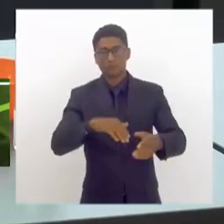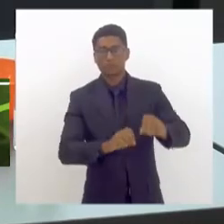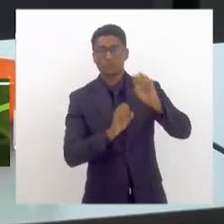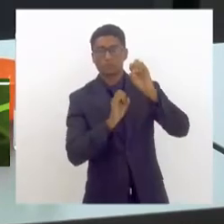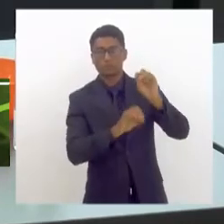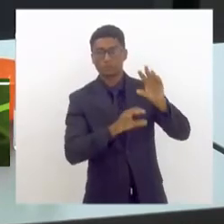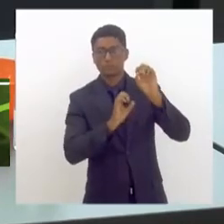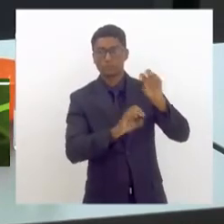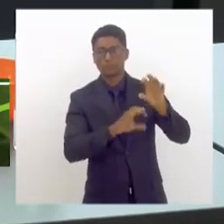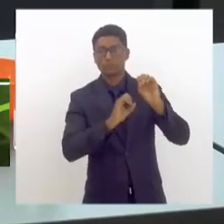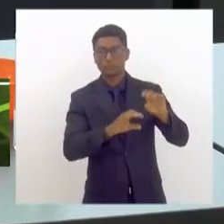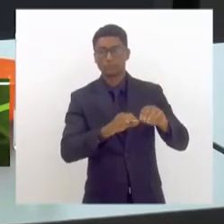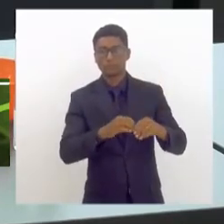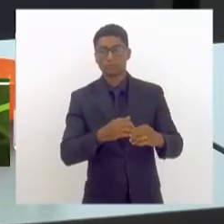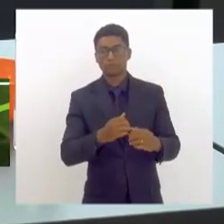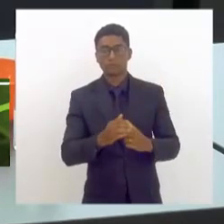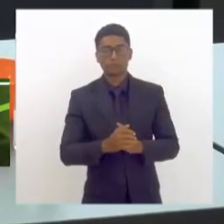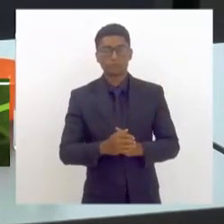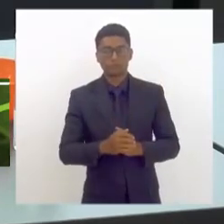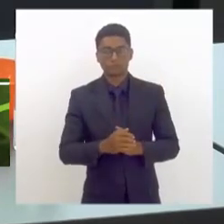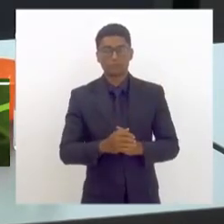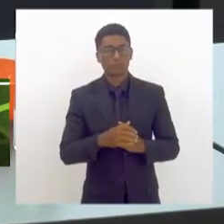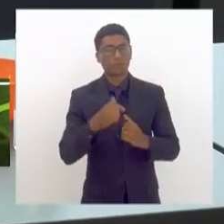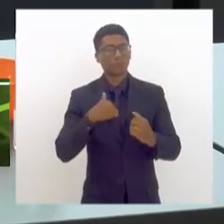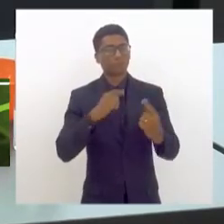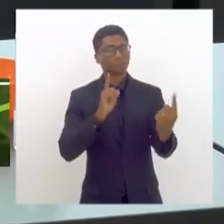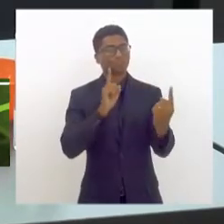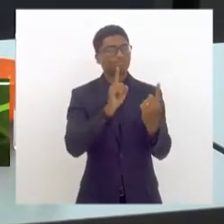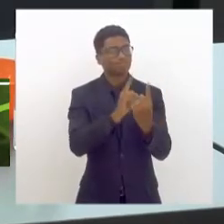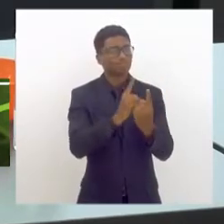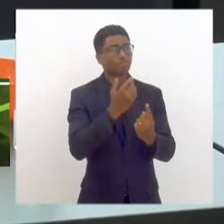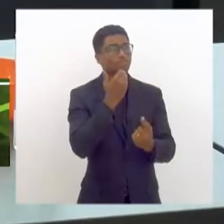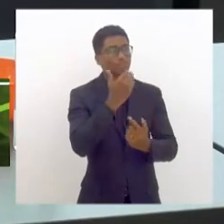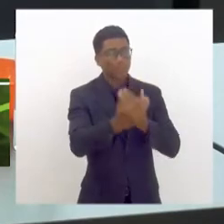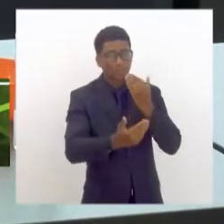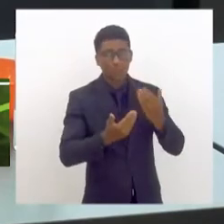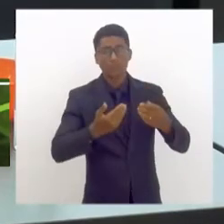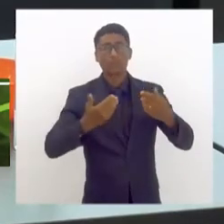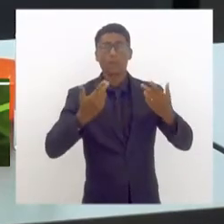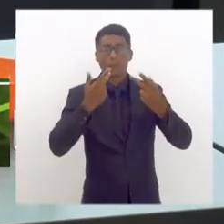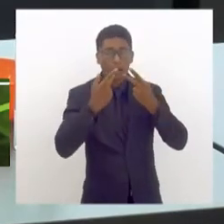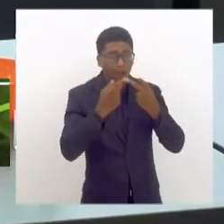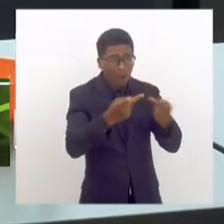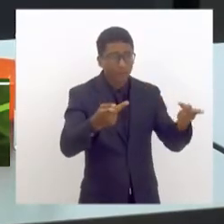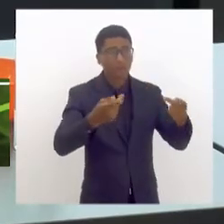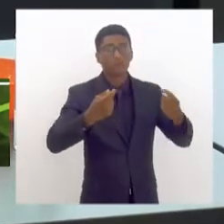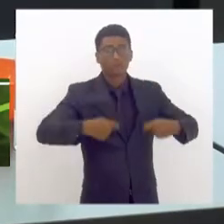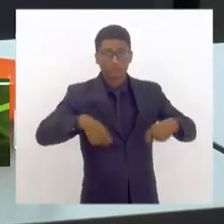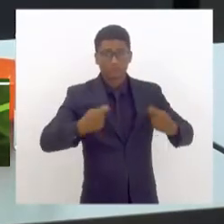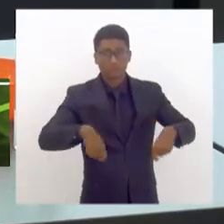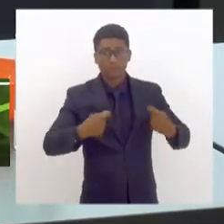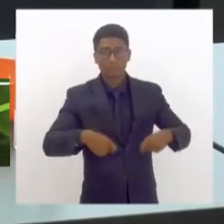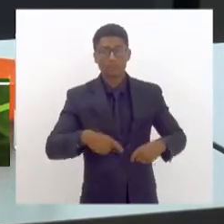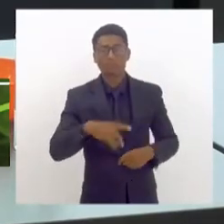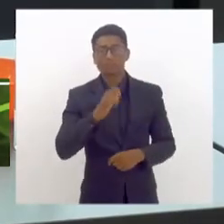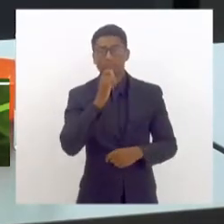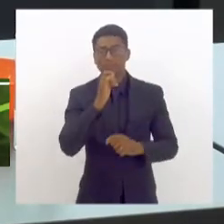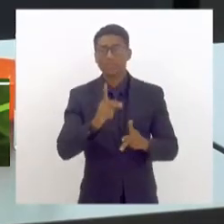um contador à época, né, que a gente precisava. Então, eu venho com pires na